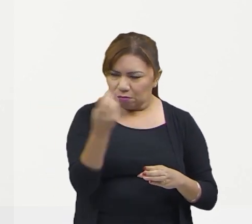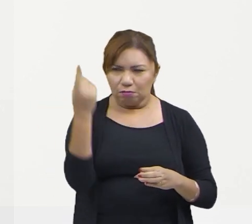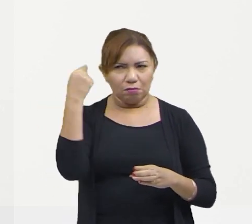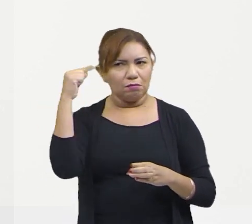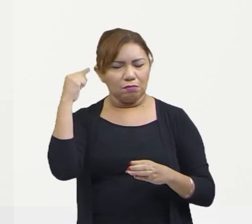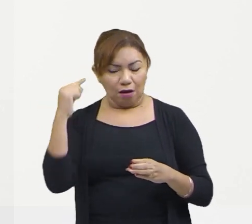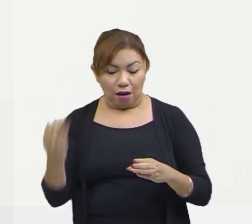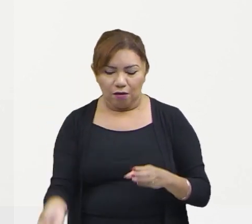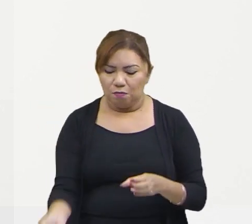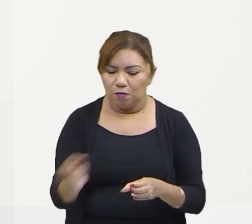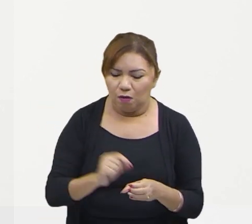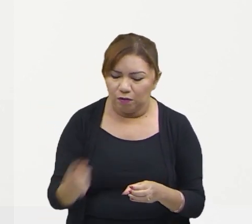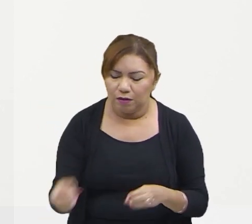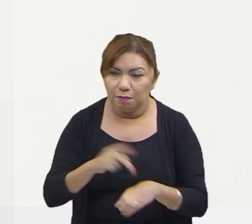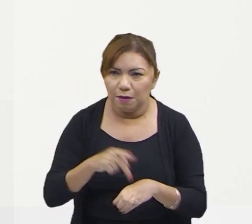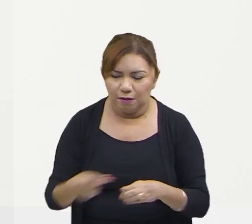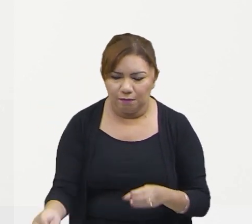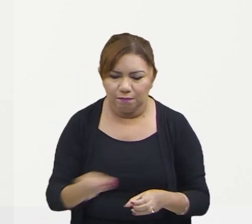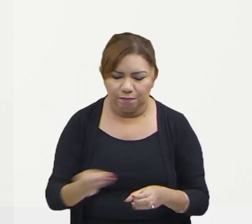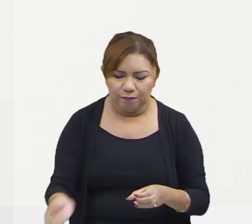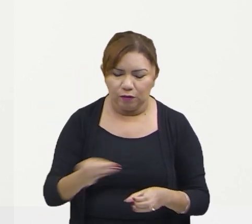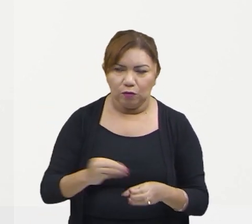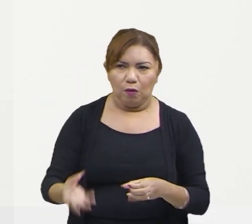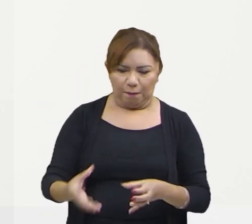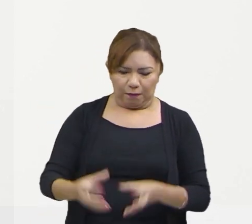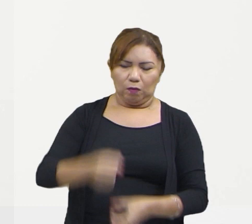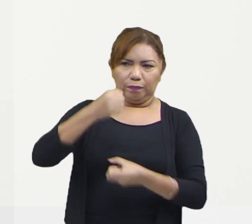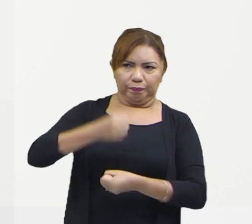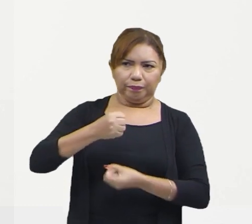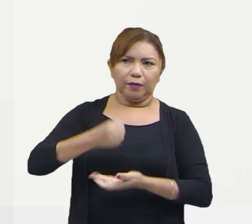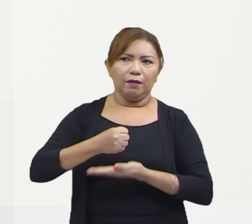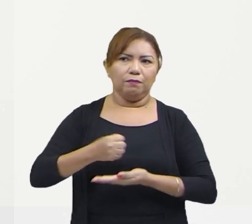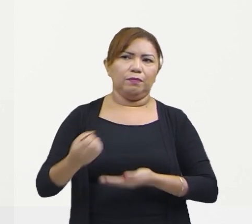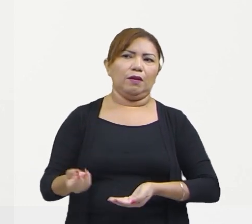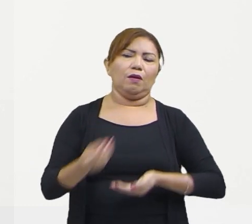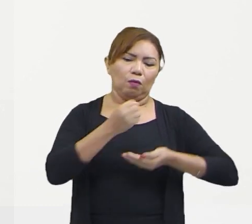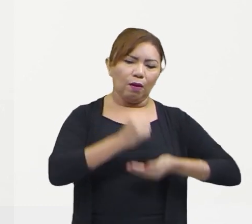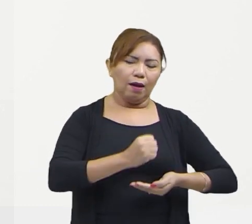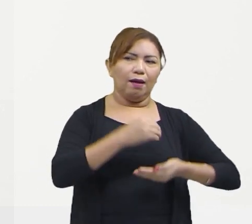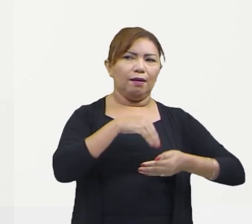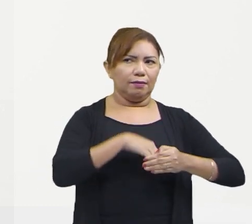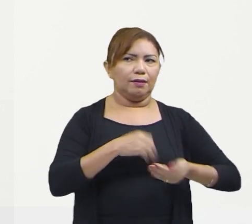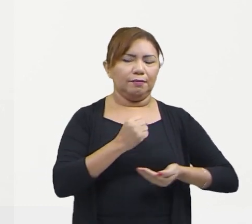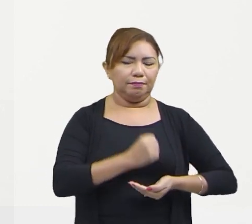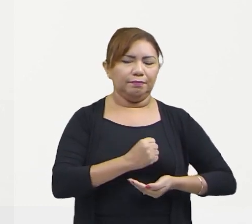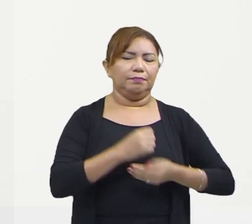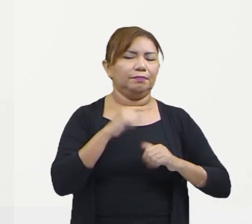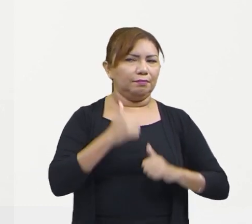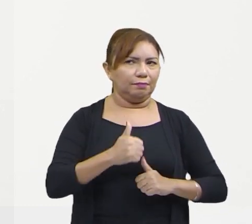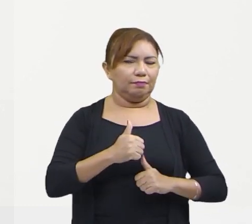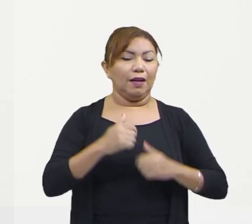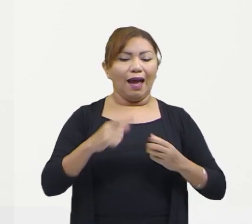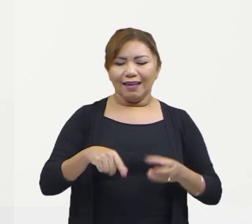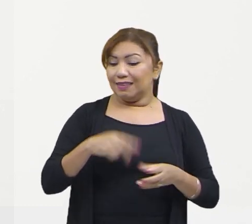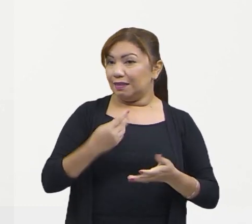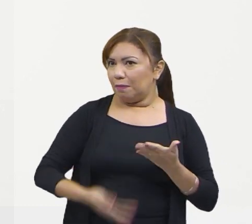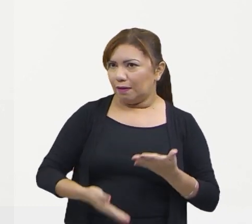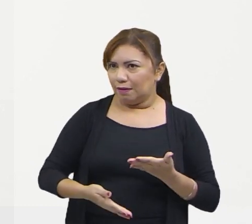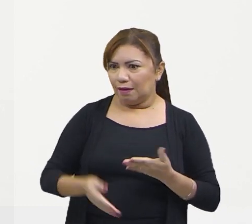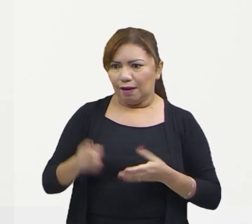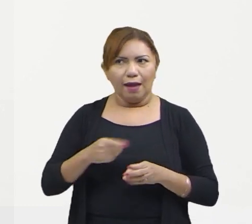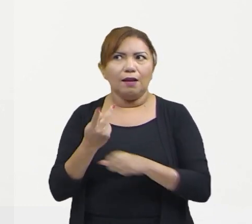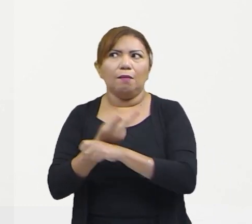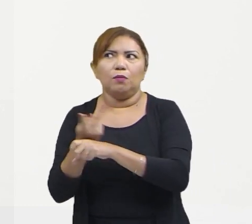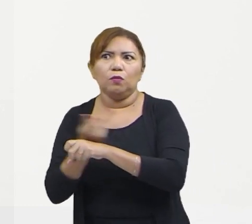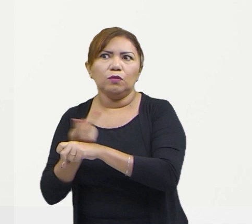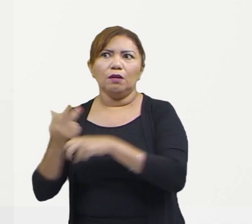pedrinha, eles já saberiam que algum animal tinha sumido. Iam atrás dos animais, né? Nós